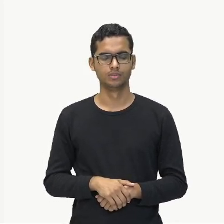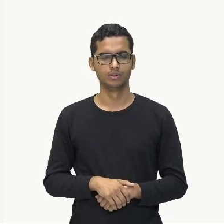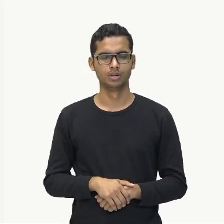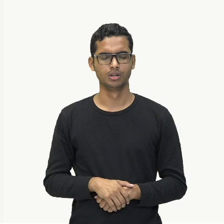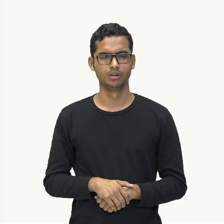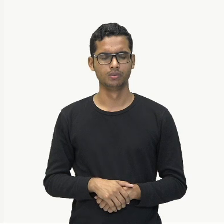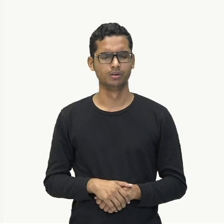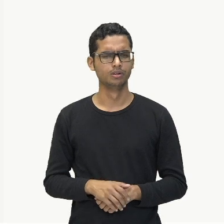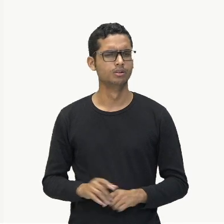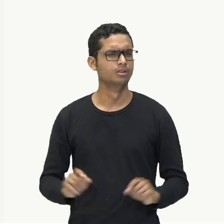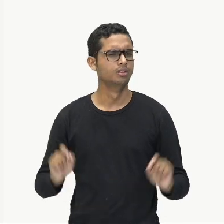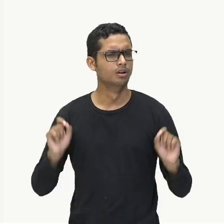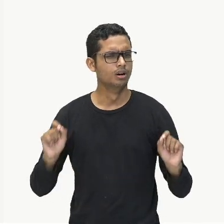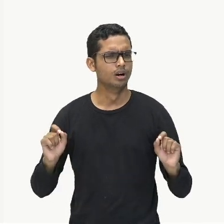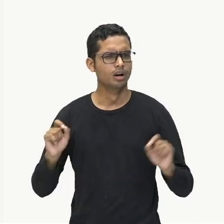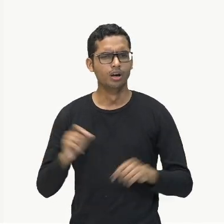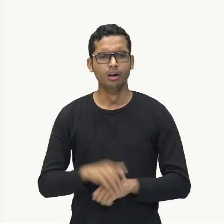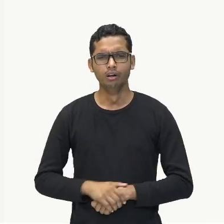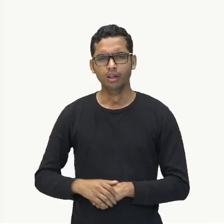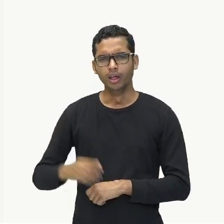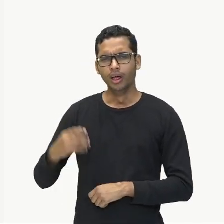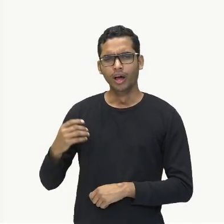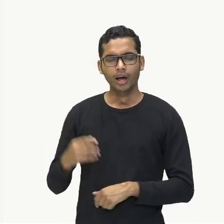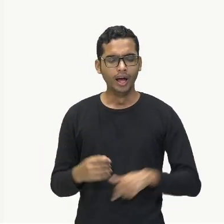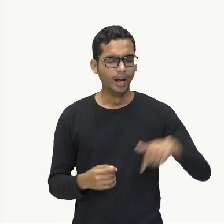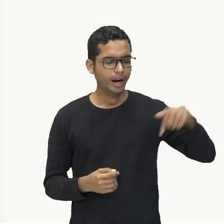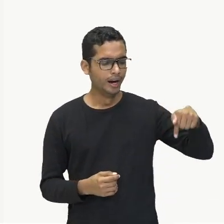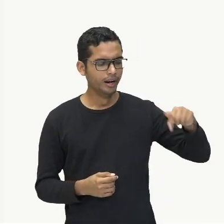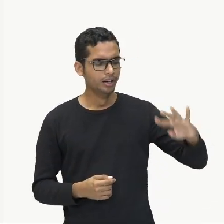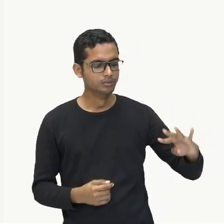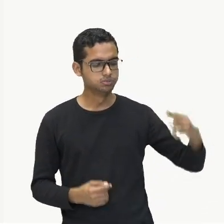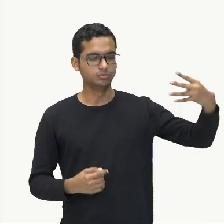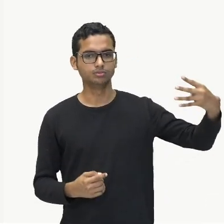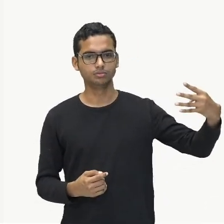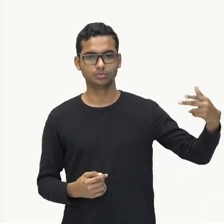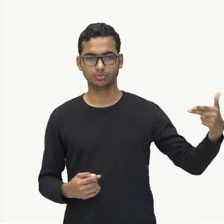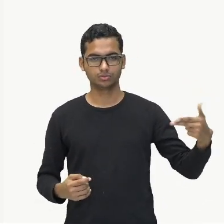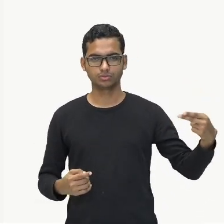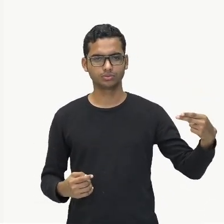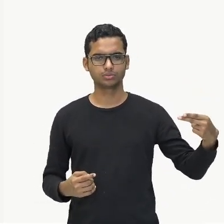Q elevado a 4 igual a